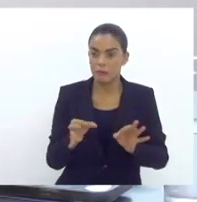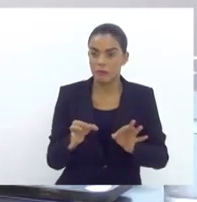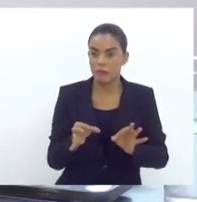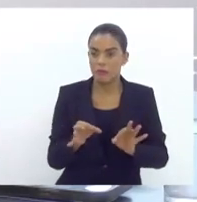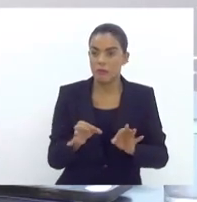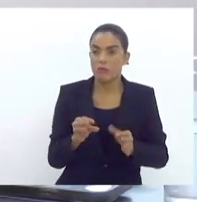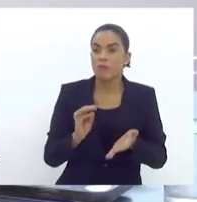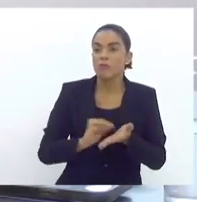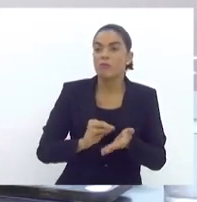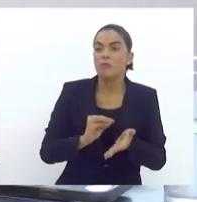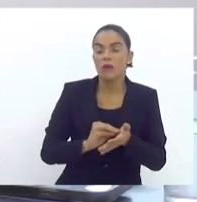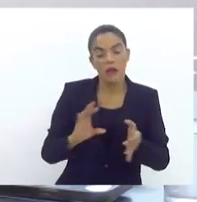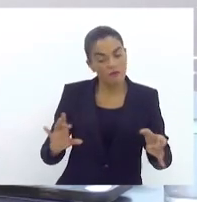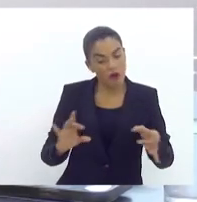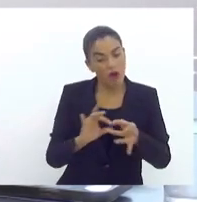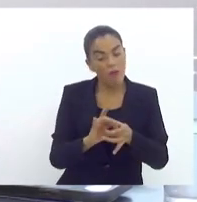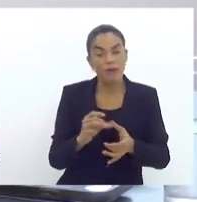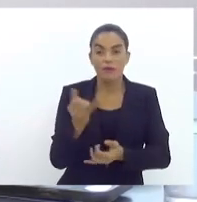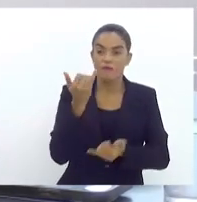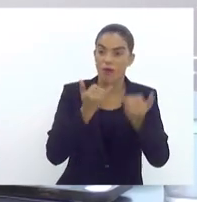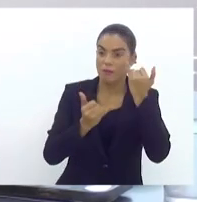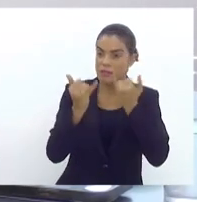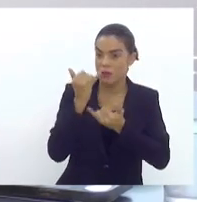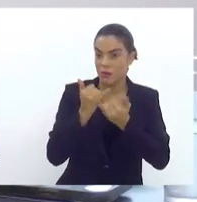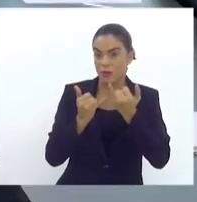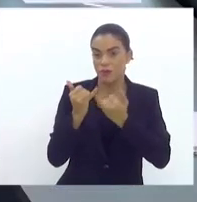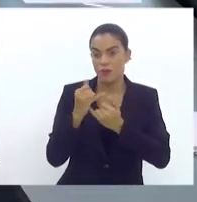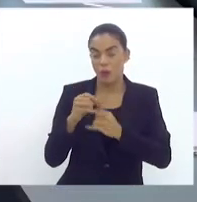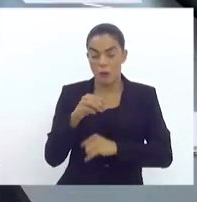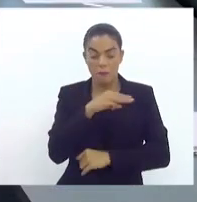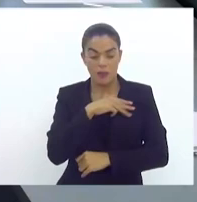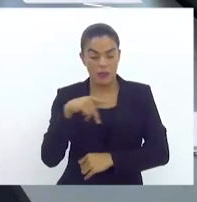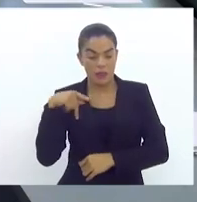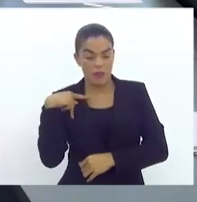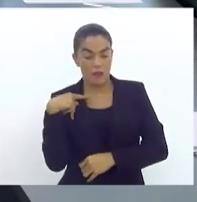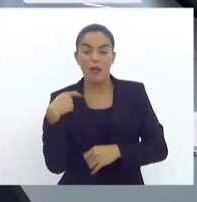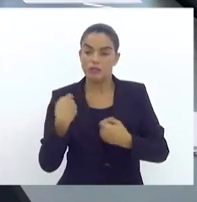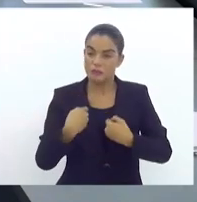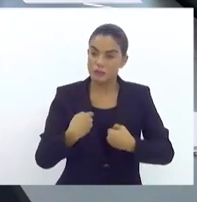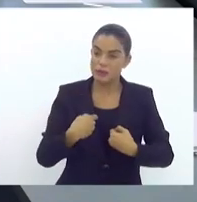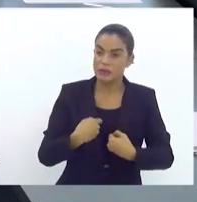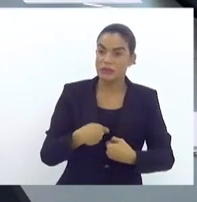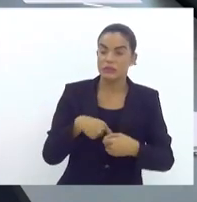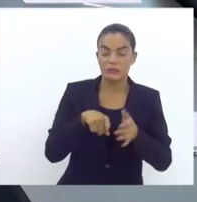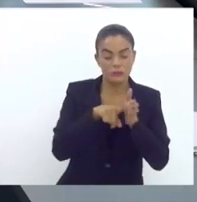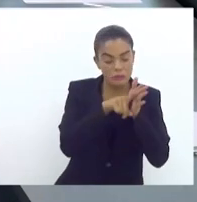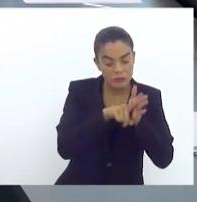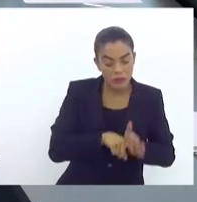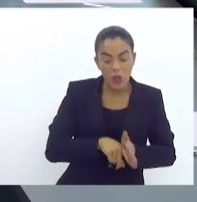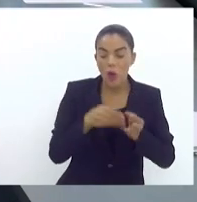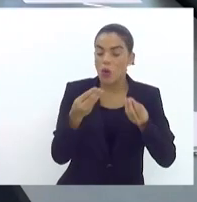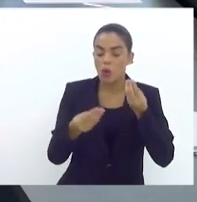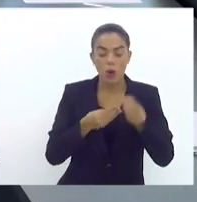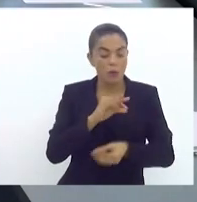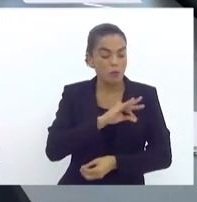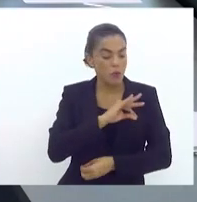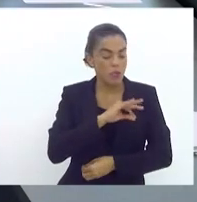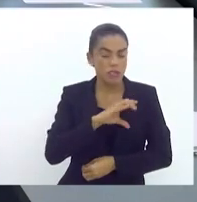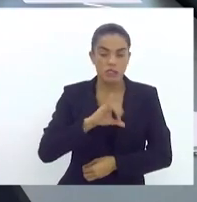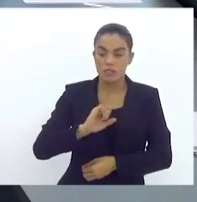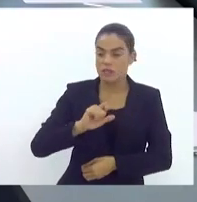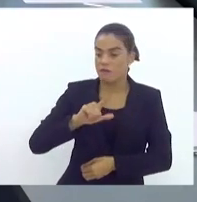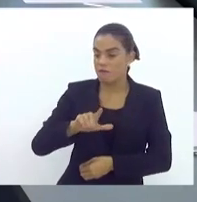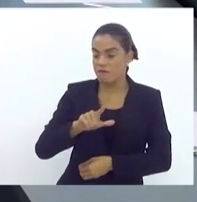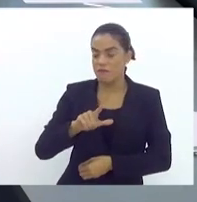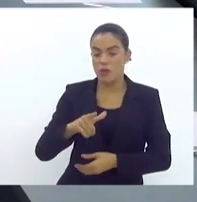eu acho que é pela falta de integração das informações dos dados são do Ministério Público mas a gente precisa olhar lá como que a polícia civil recebeu